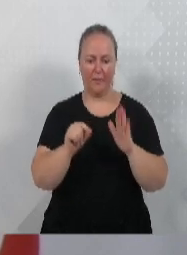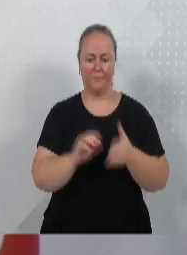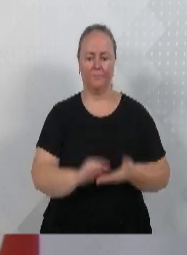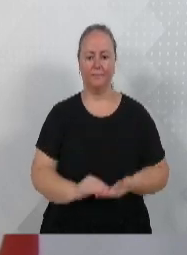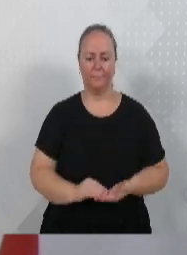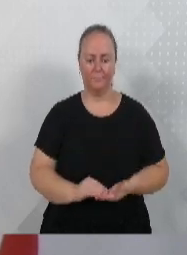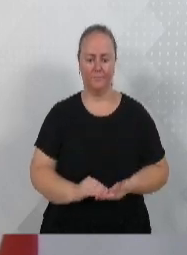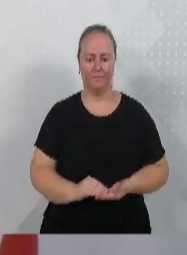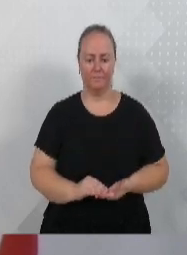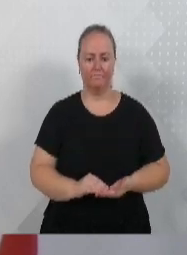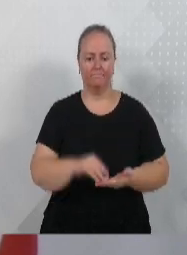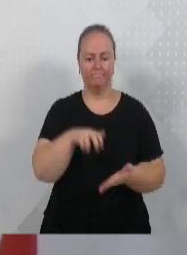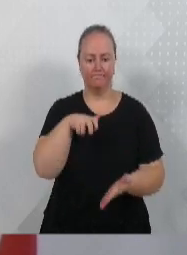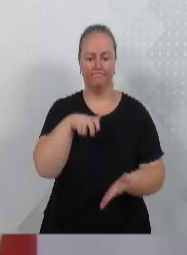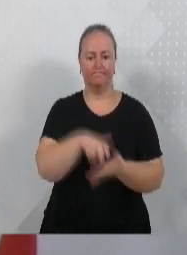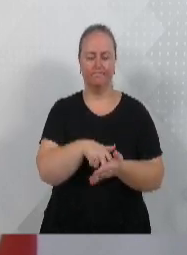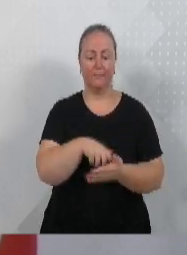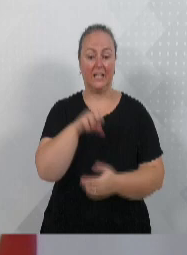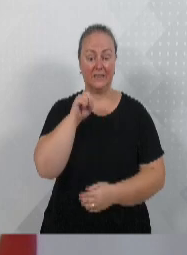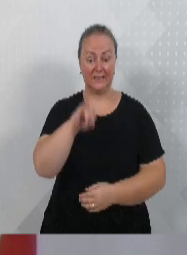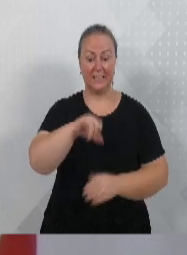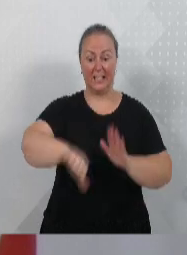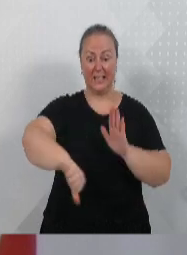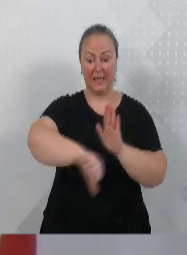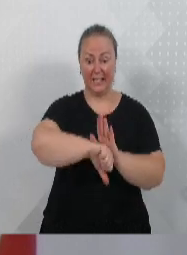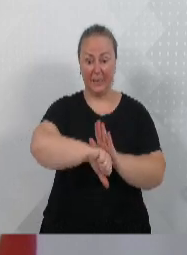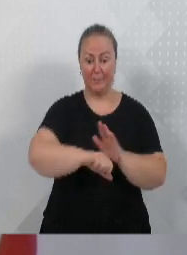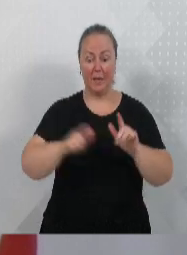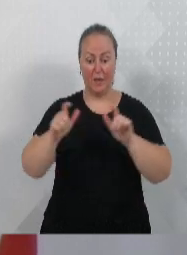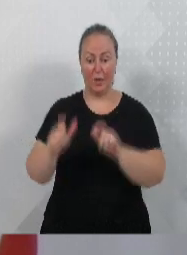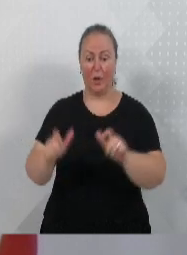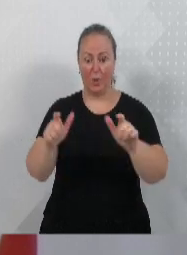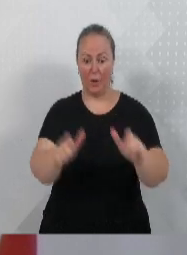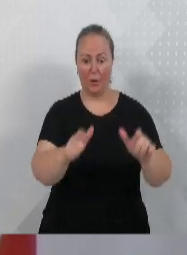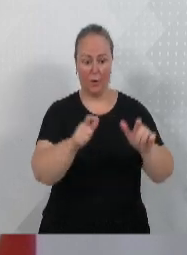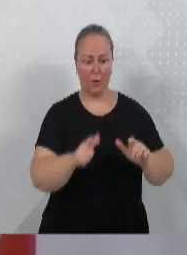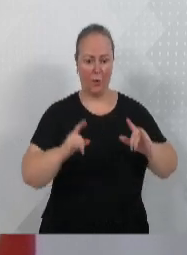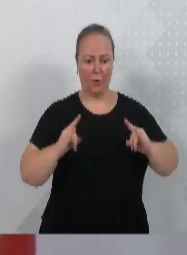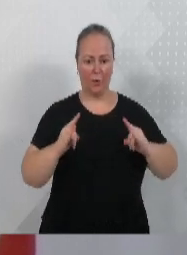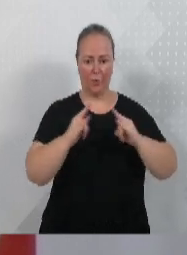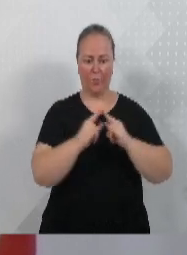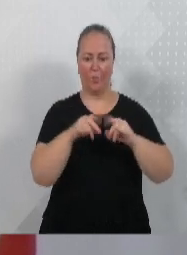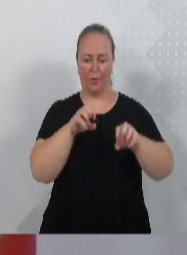as penas para crimes cometidos em instituições de ensino.